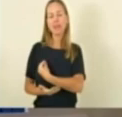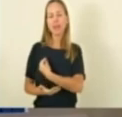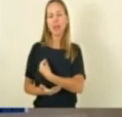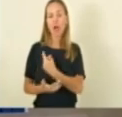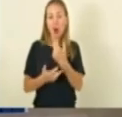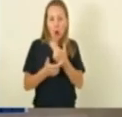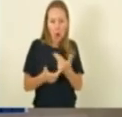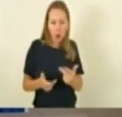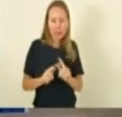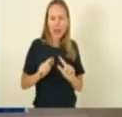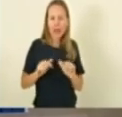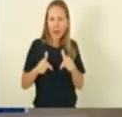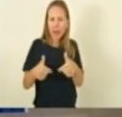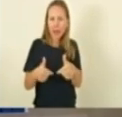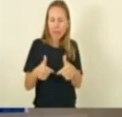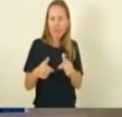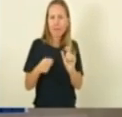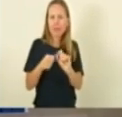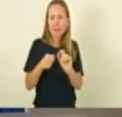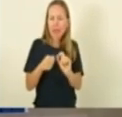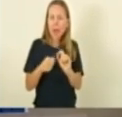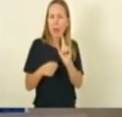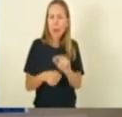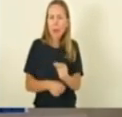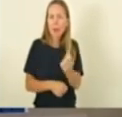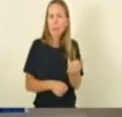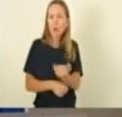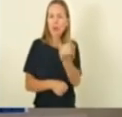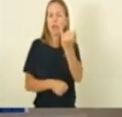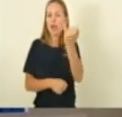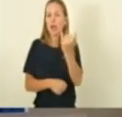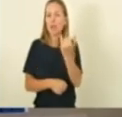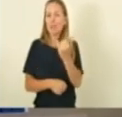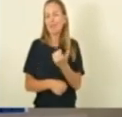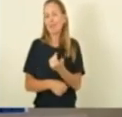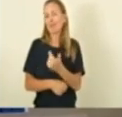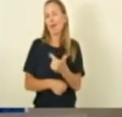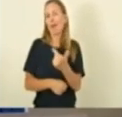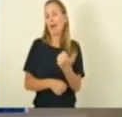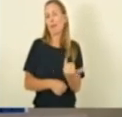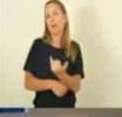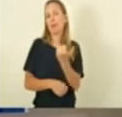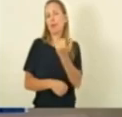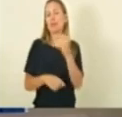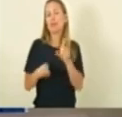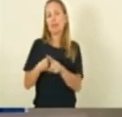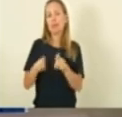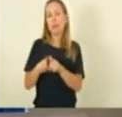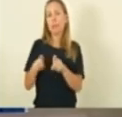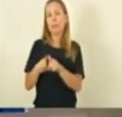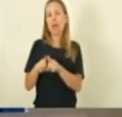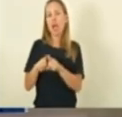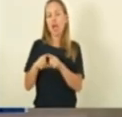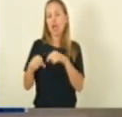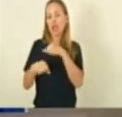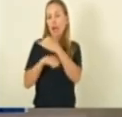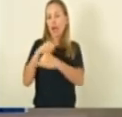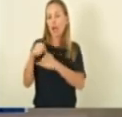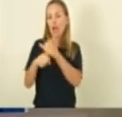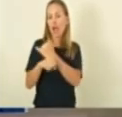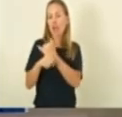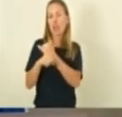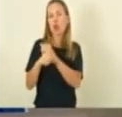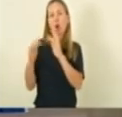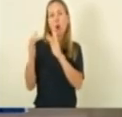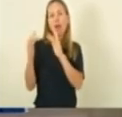não vale a pena você fazer, e, sobretudo, se desconectar um pouquinho desse mundo da informação. Embora não